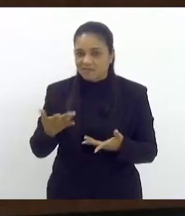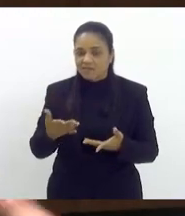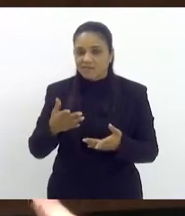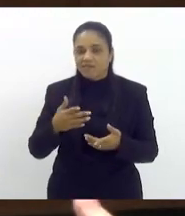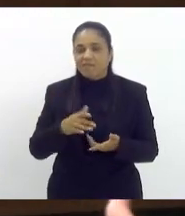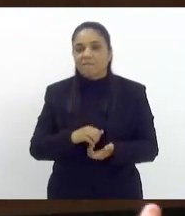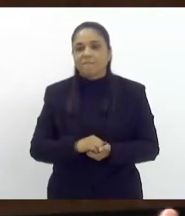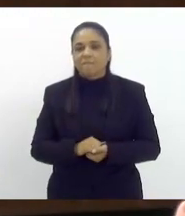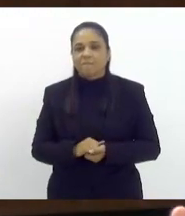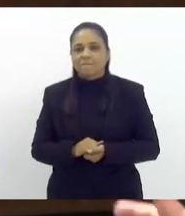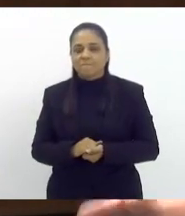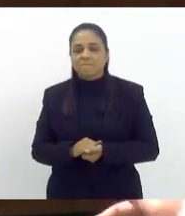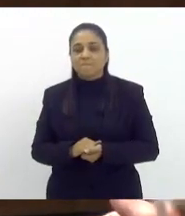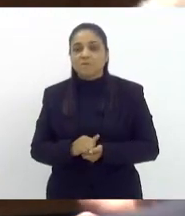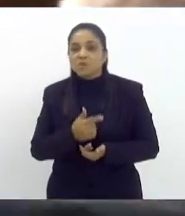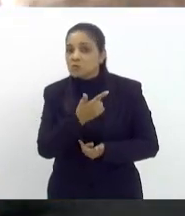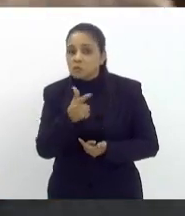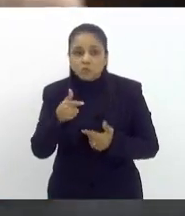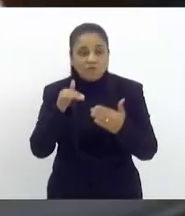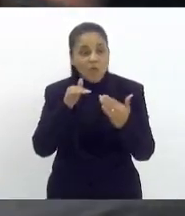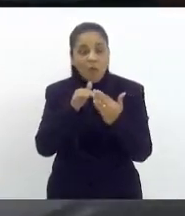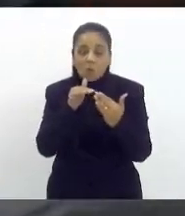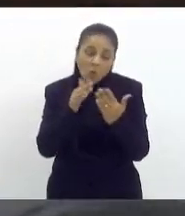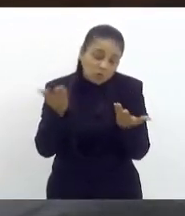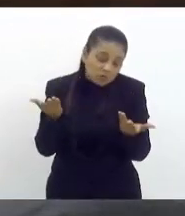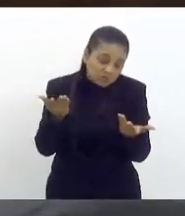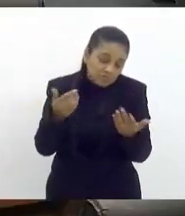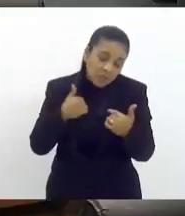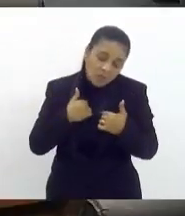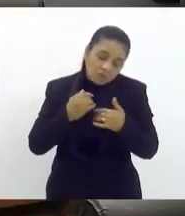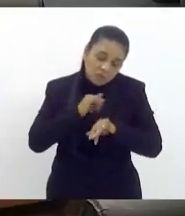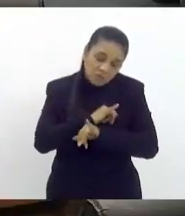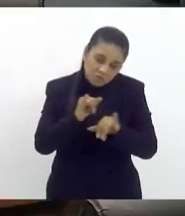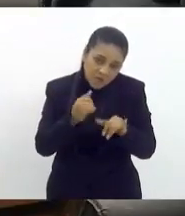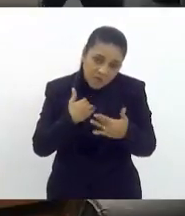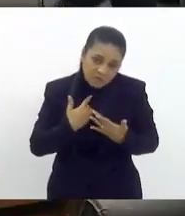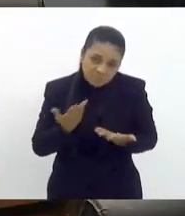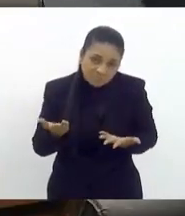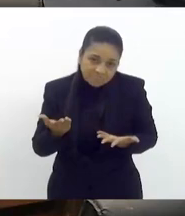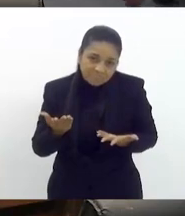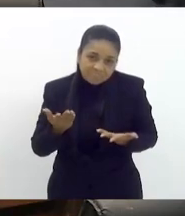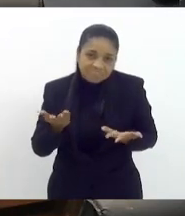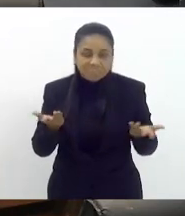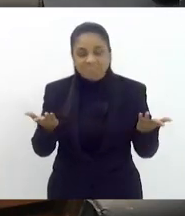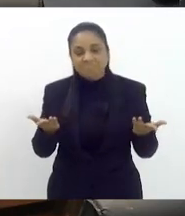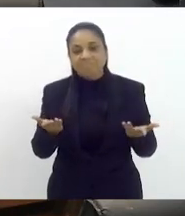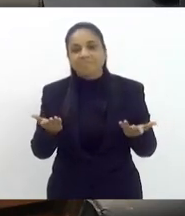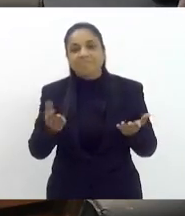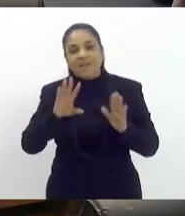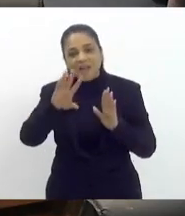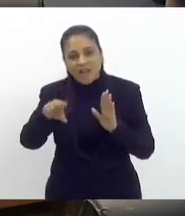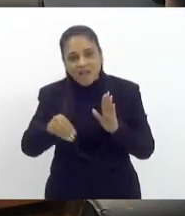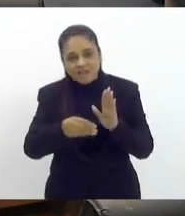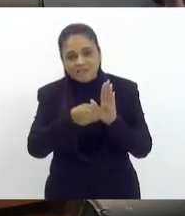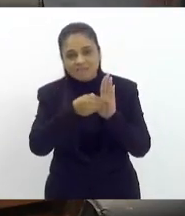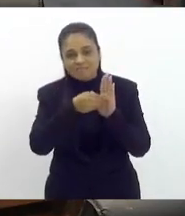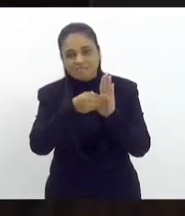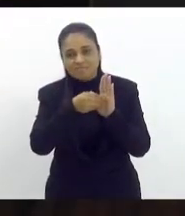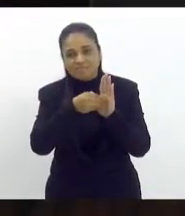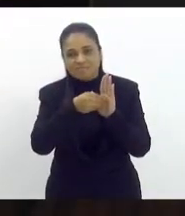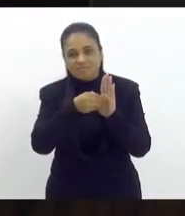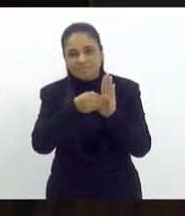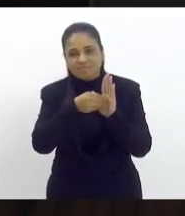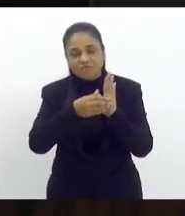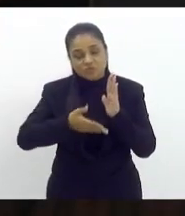se não tiver acordo tudo bem eu fiz minha parte é as emendas ao projeto foram